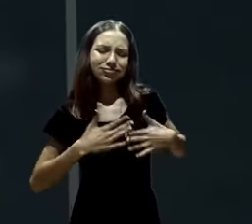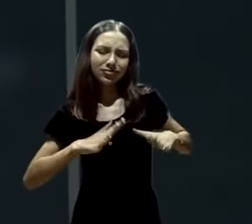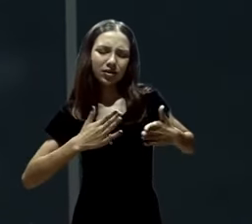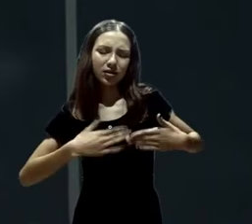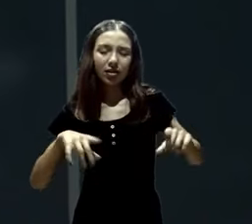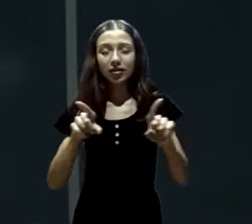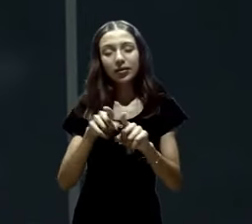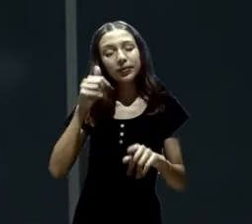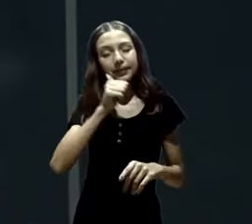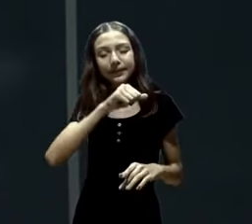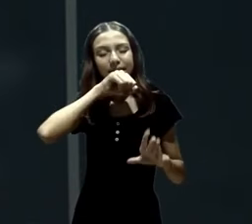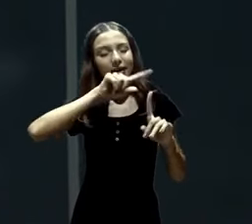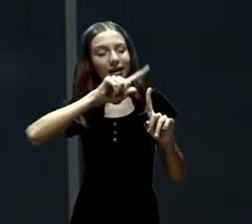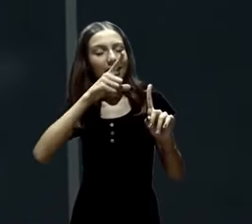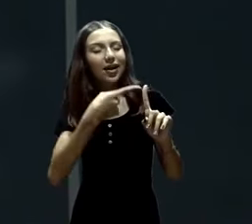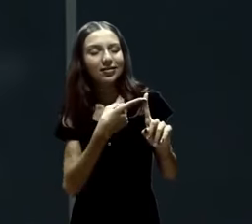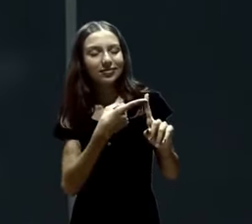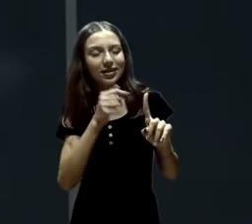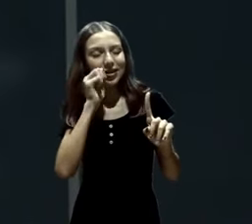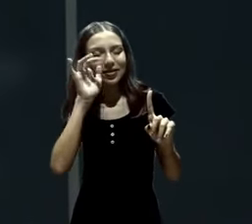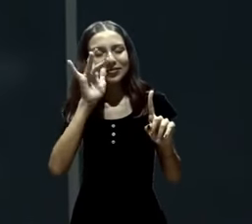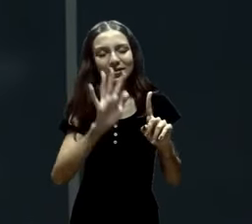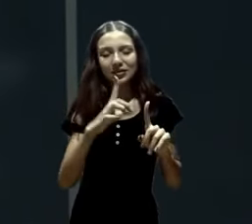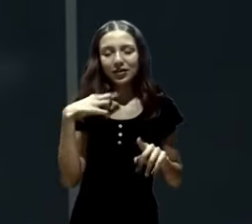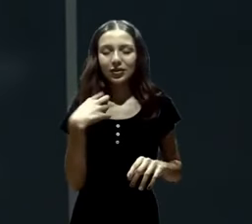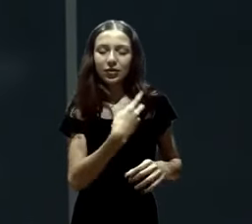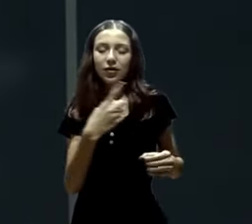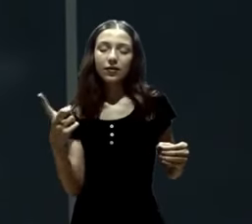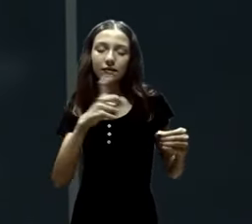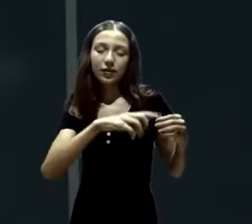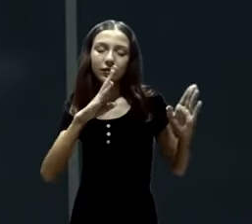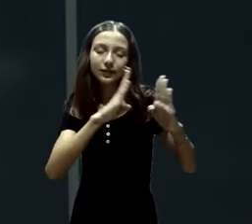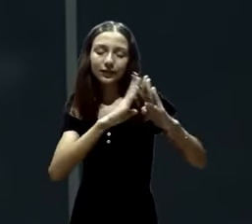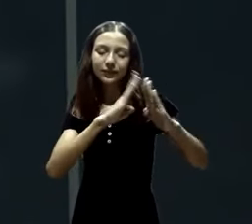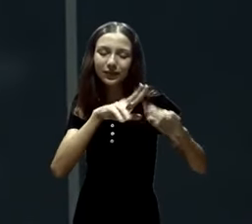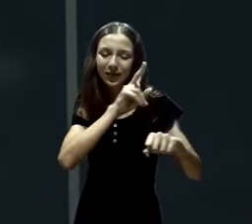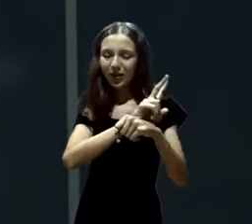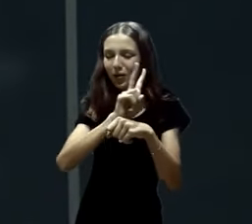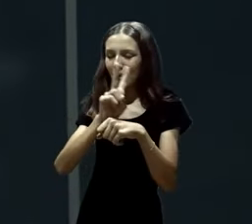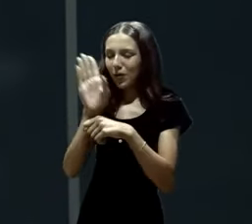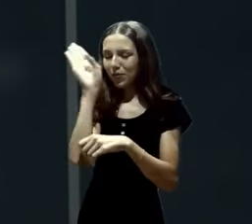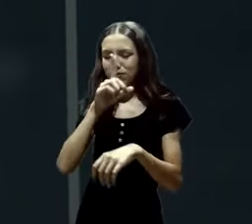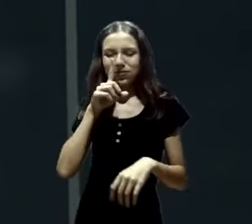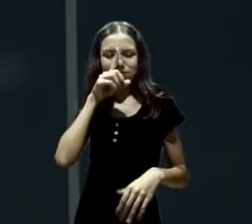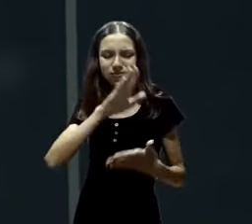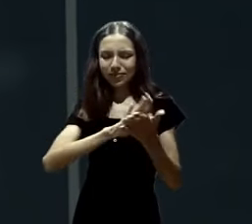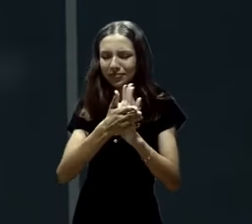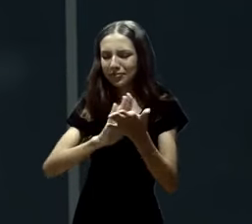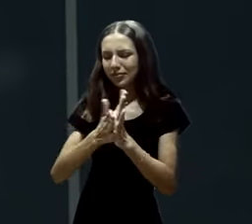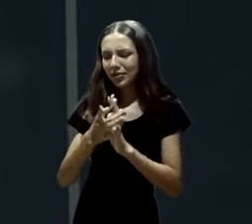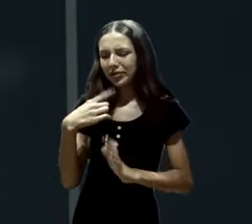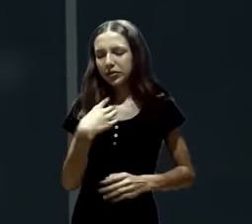Pai. Sim, Deus. Leva-nos até os nossos lares, guardando-nos do perigo e do mal, nos dando